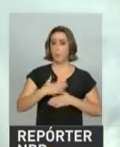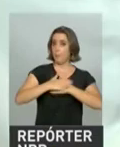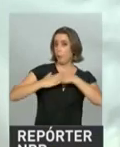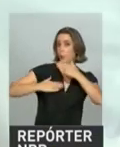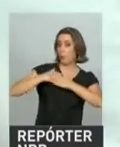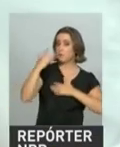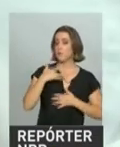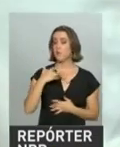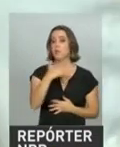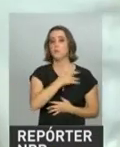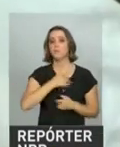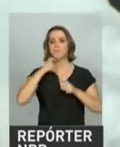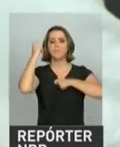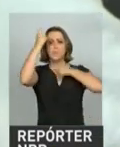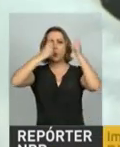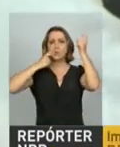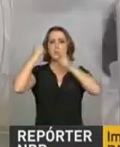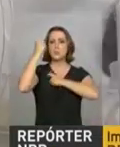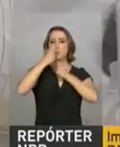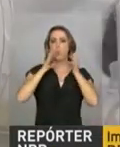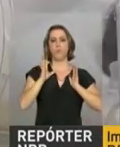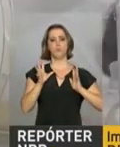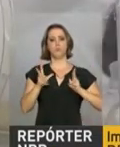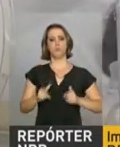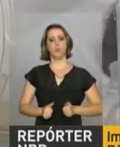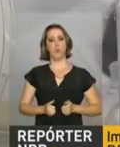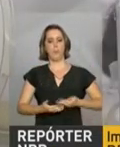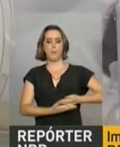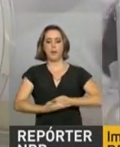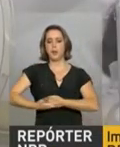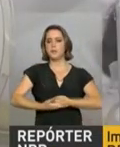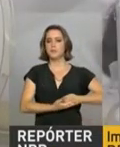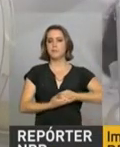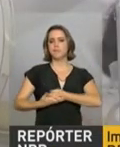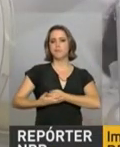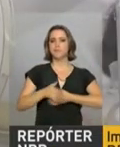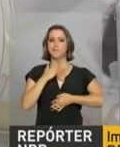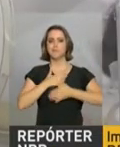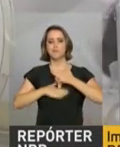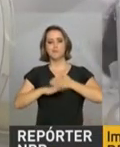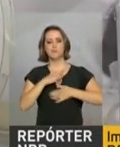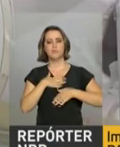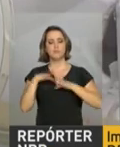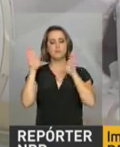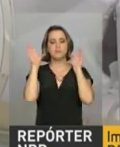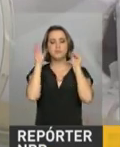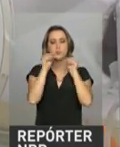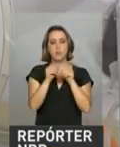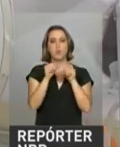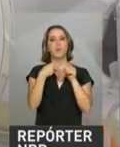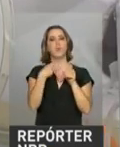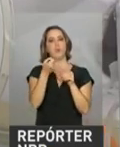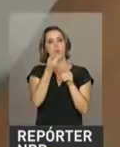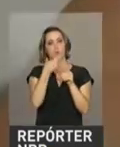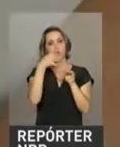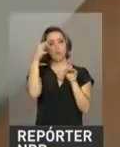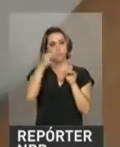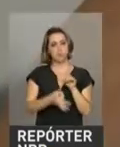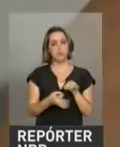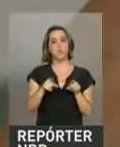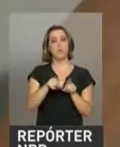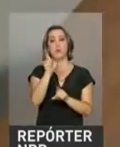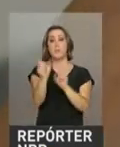Profissionais da saúde que se preocupam com a higiene. Bebês que dormem tranquilos porque receberam a medicação certinha.